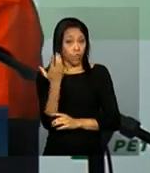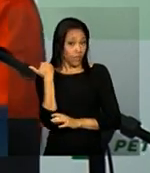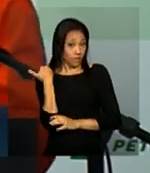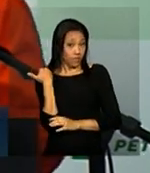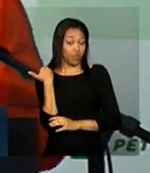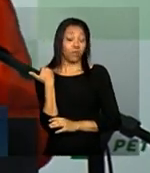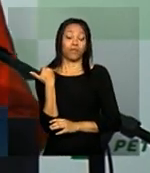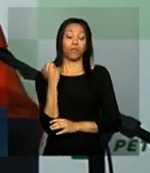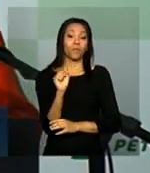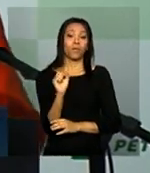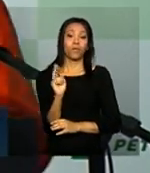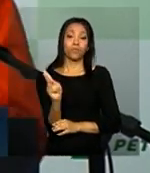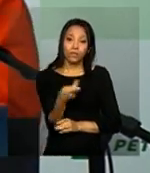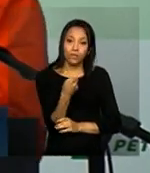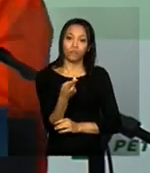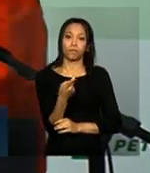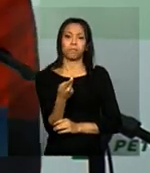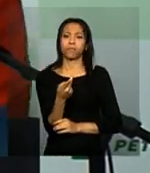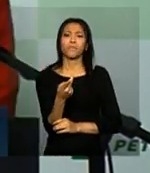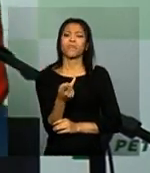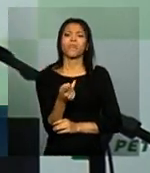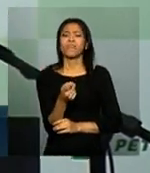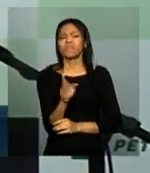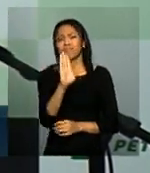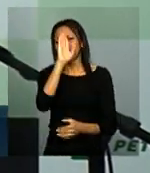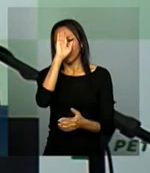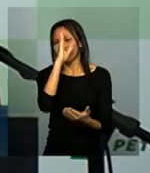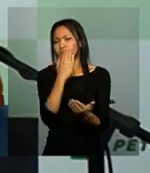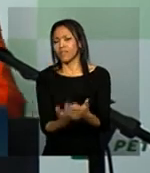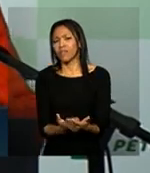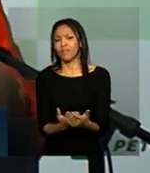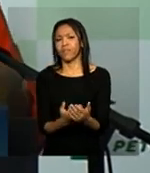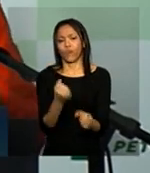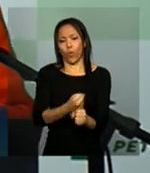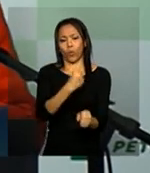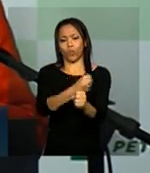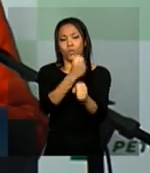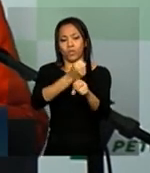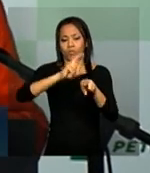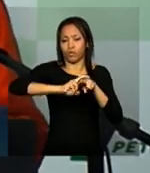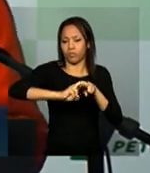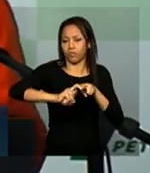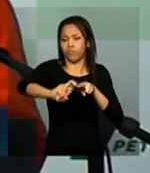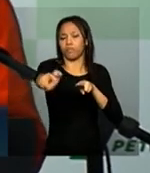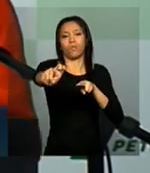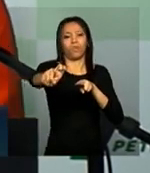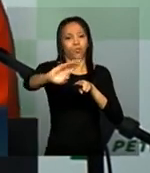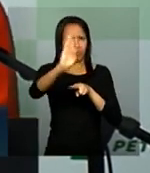épocas é o seguinte, não se fazia metrô no Brasil. Não se fazia metrô,